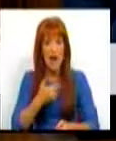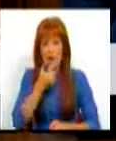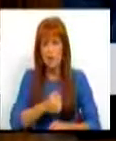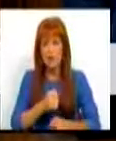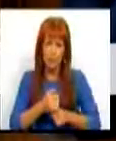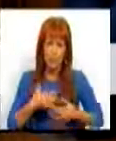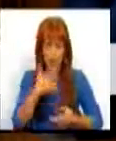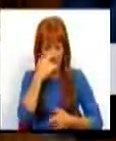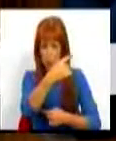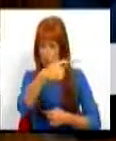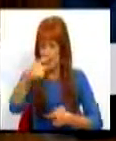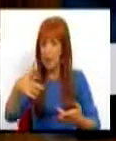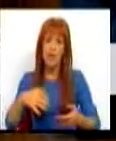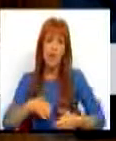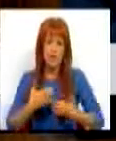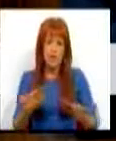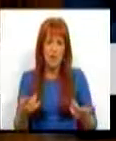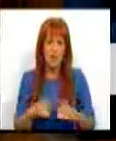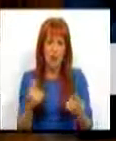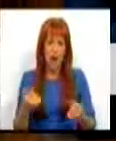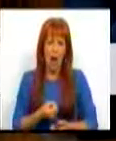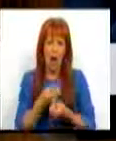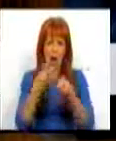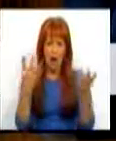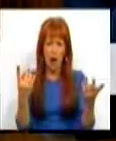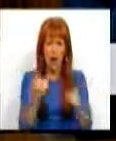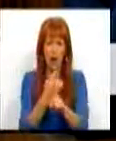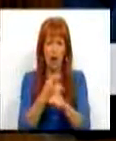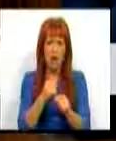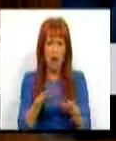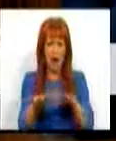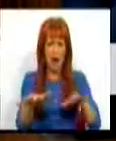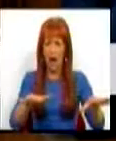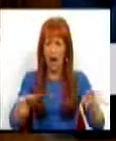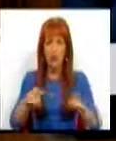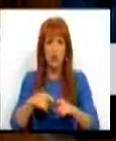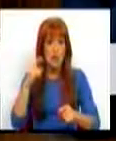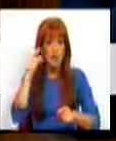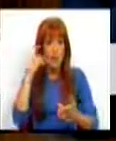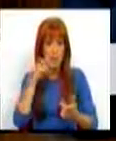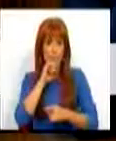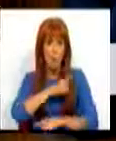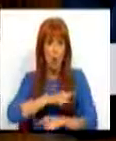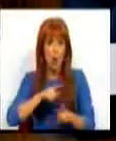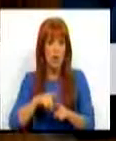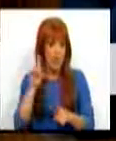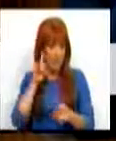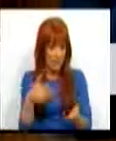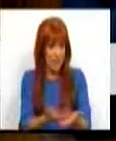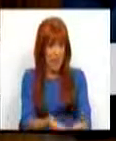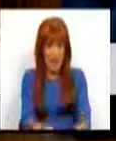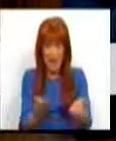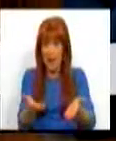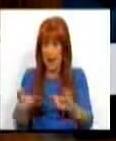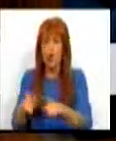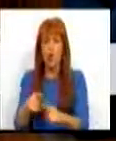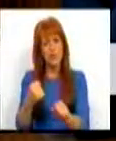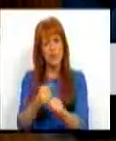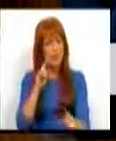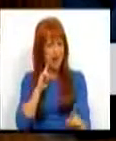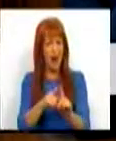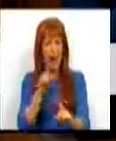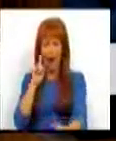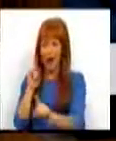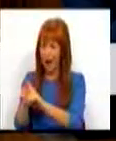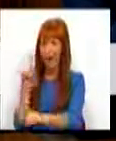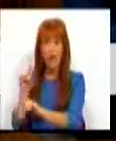maximização desses ativos. A grande preocupação é de encontrarmos, dentro desta diversidade que todos fomos sujeitos, e principalmente os trabalhadores de 80,